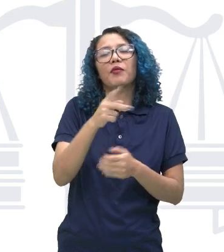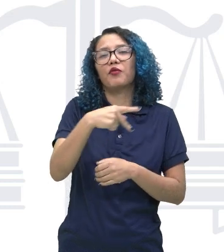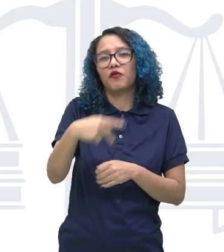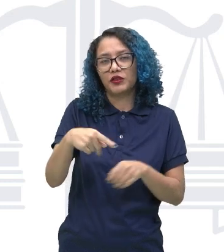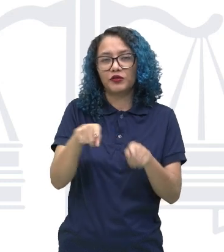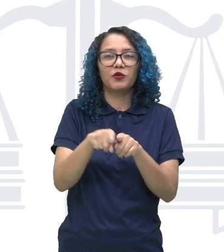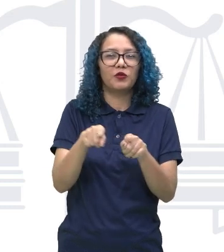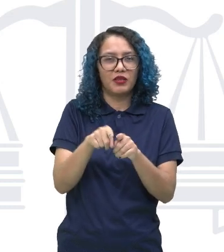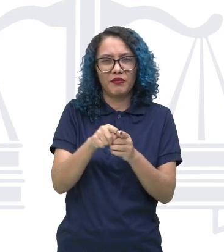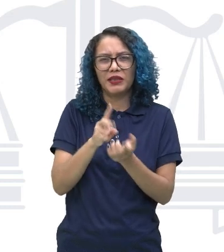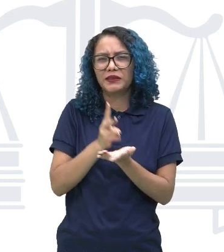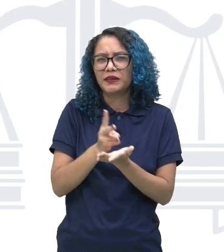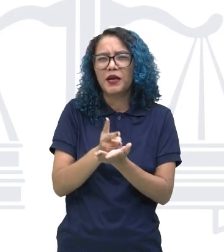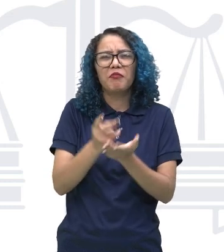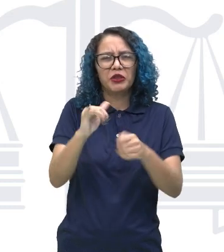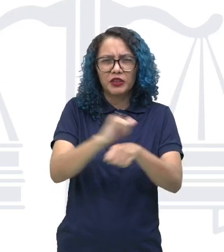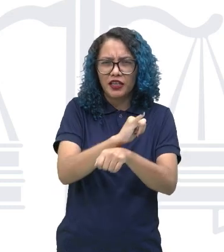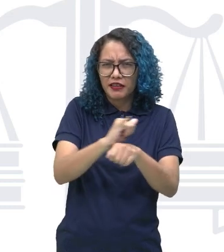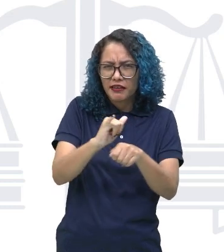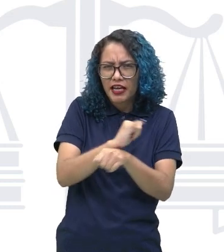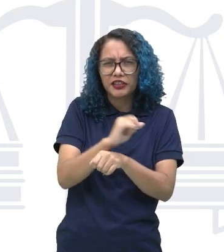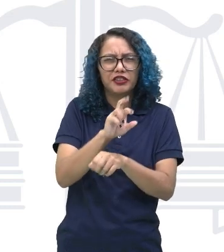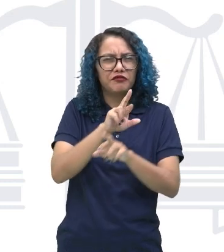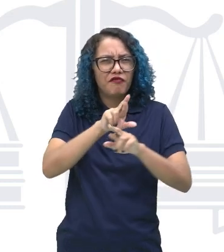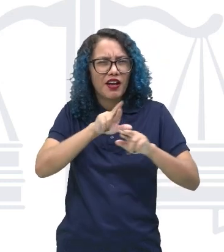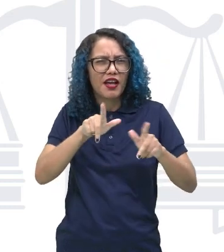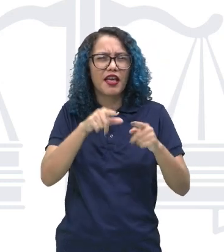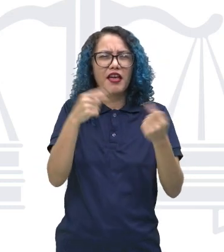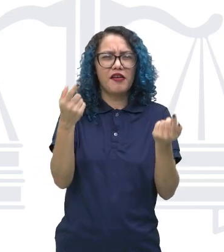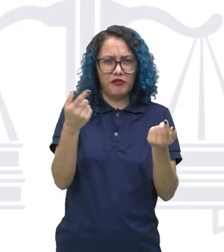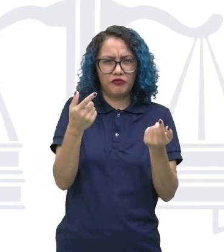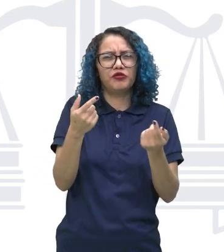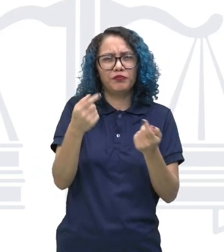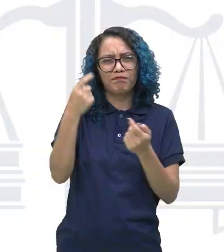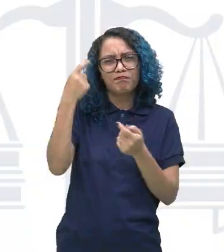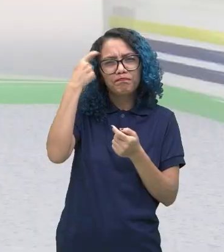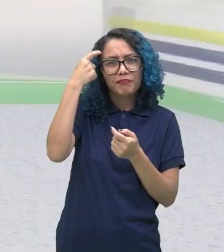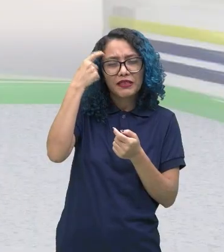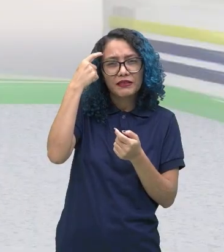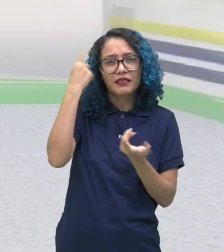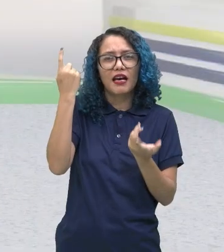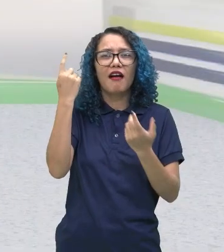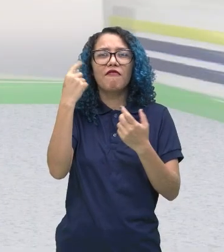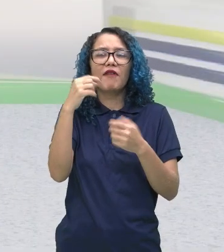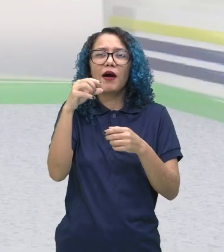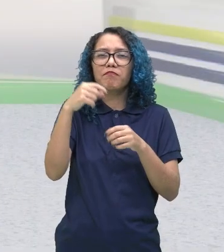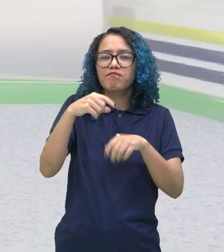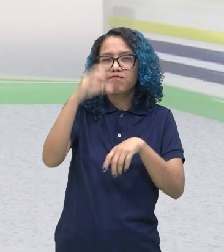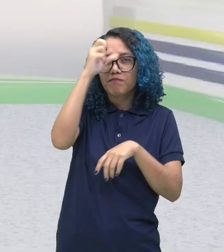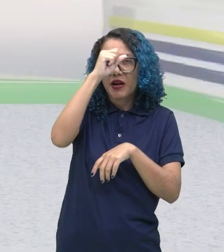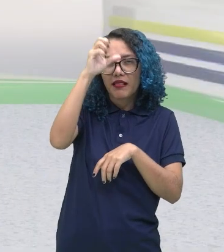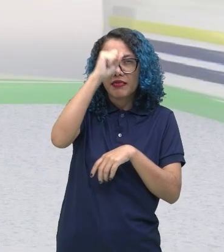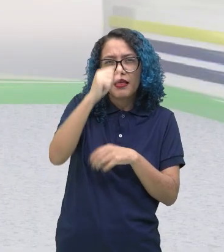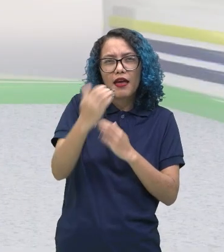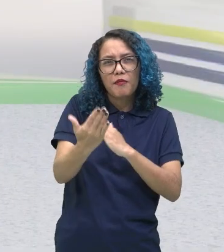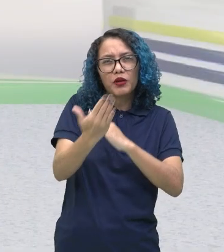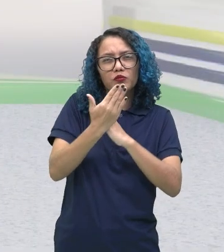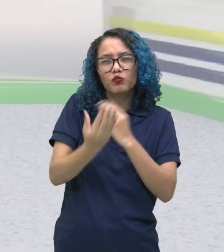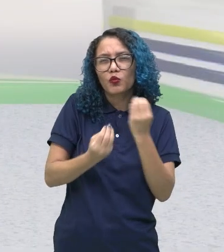estratégias diferenciadas, sempre pensando no meu aprendizado. Então, eu tenho ótimas memórias nesse sentido, de professores